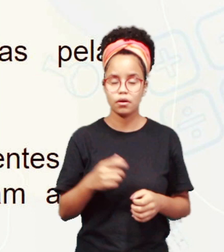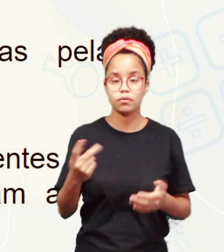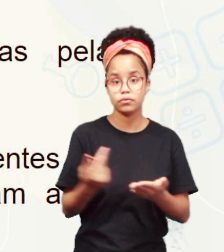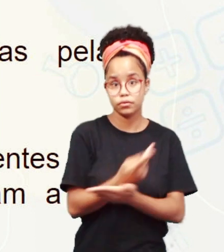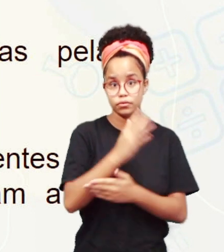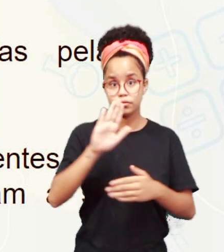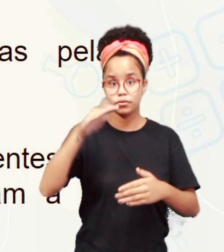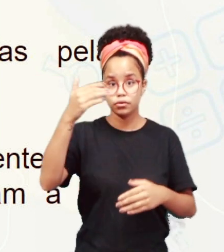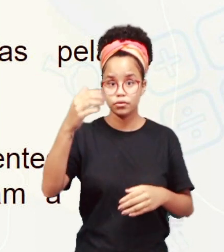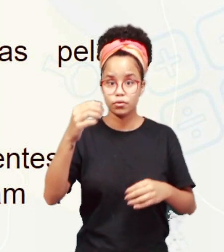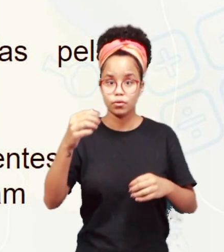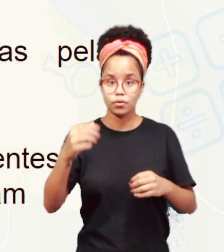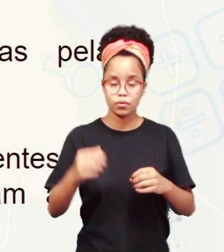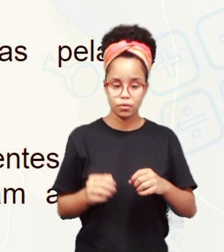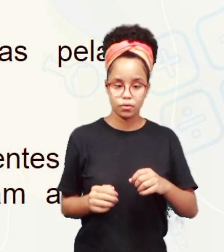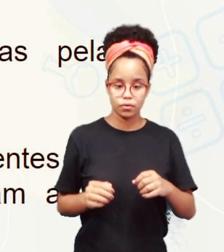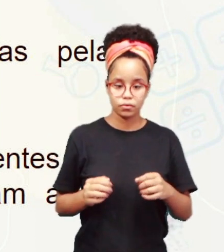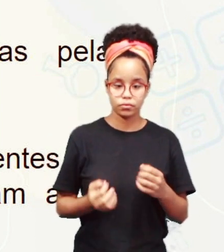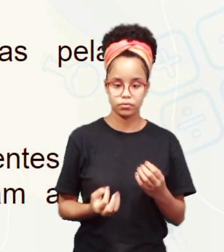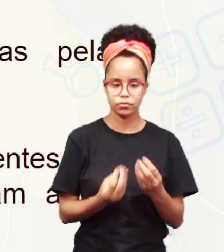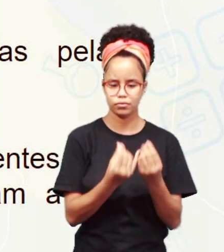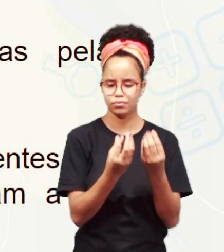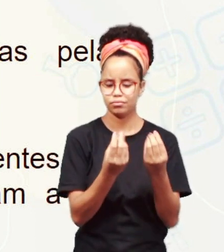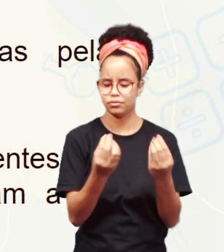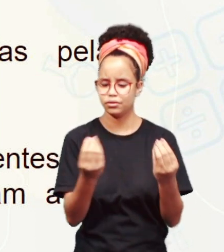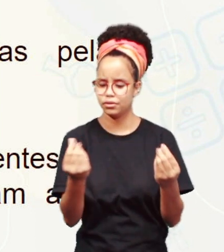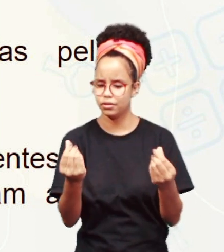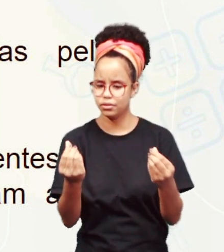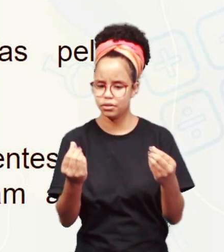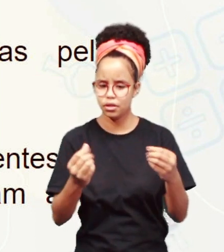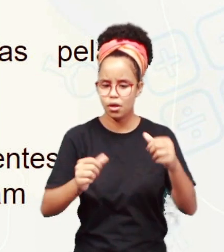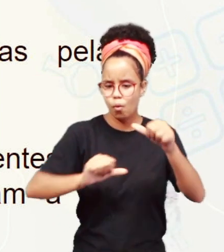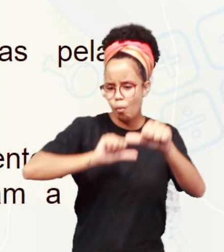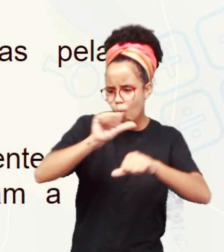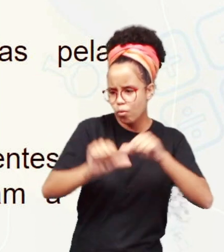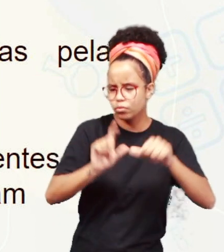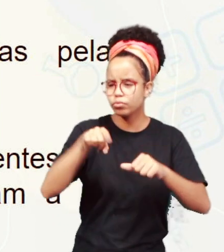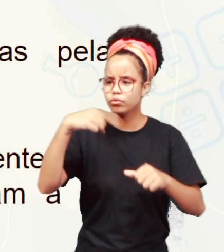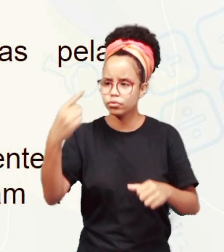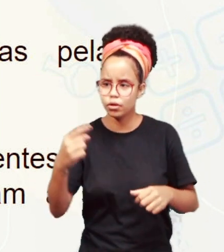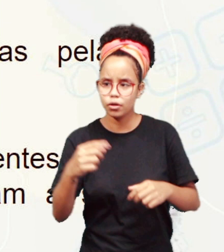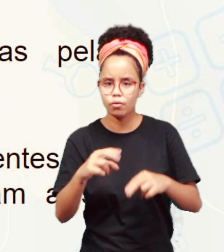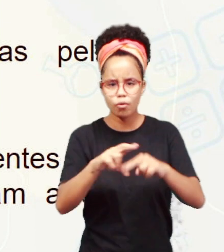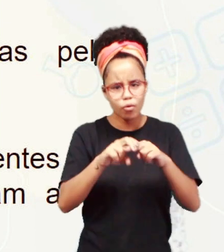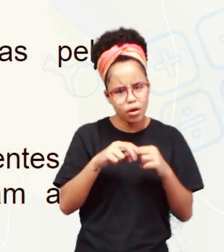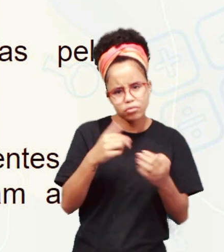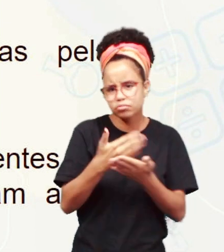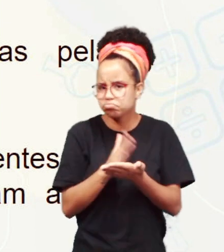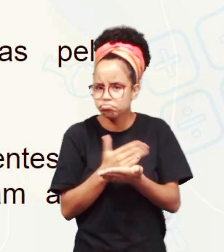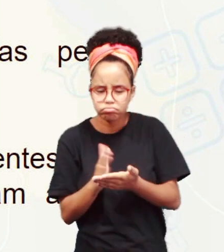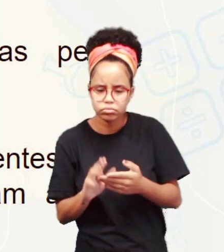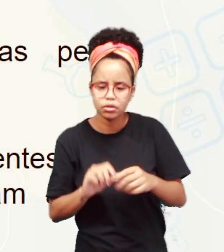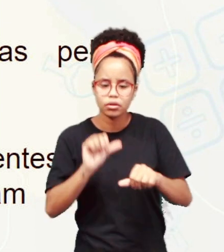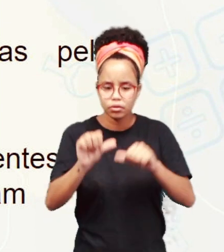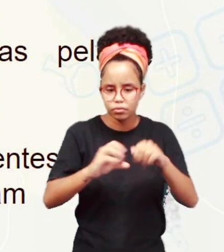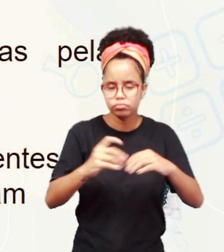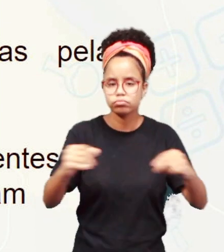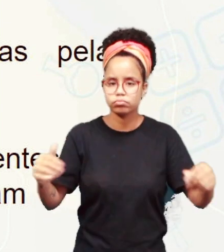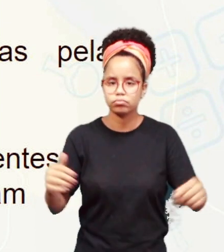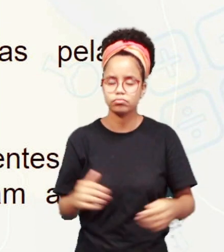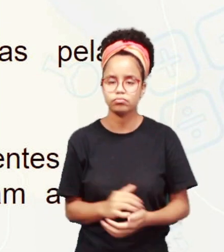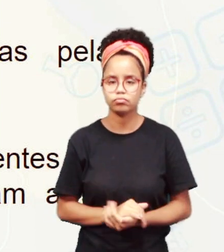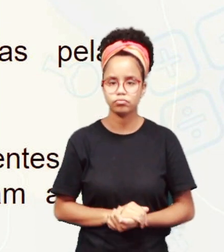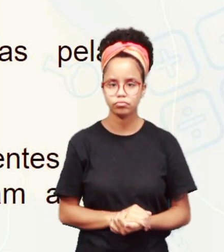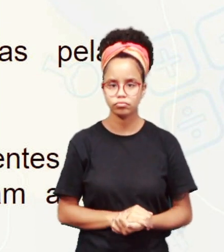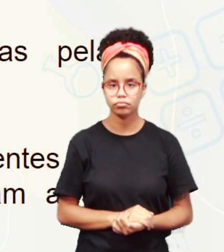se transformam em outras Você tem uma substância por algum motivo ela se transforma em outra então você tem uma reação química